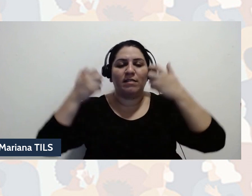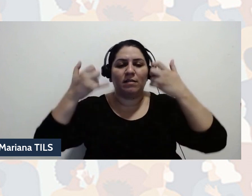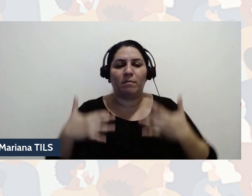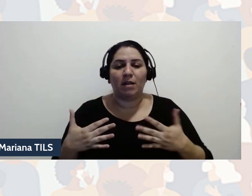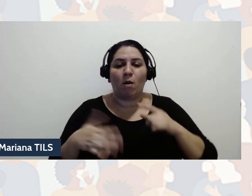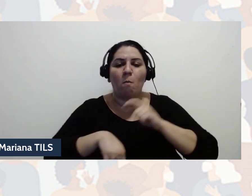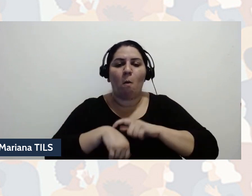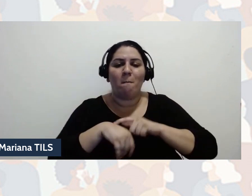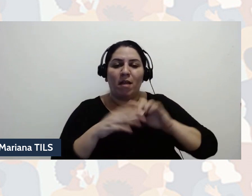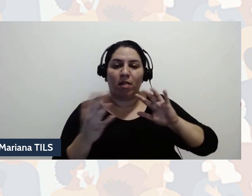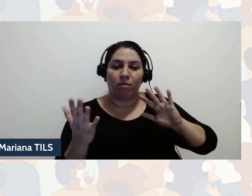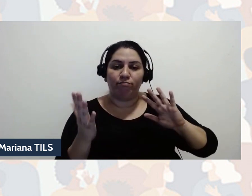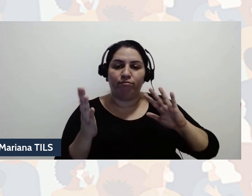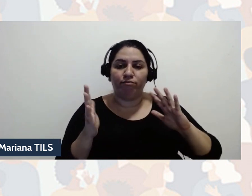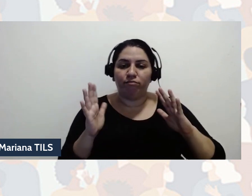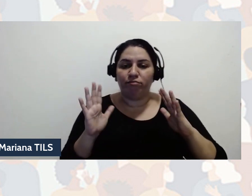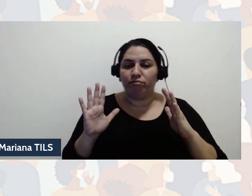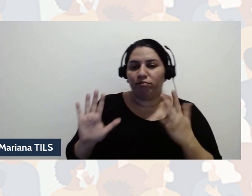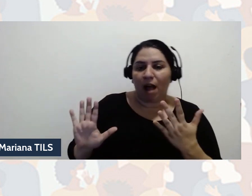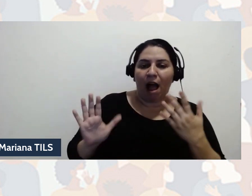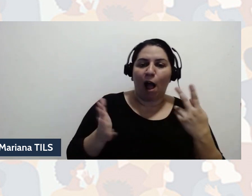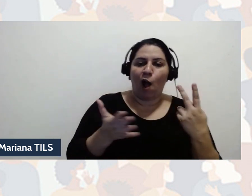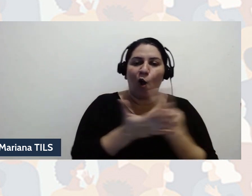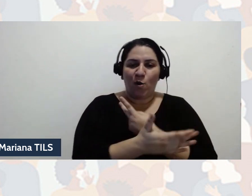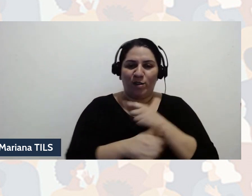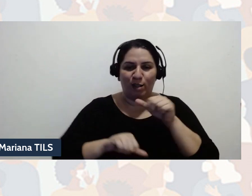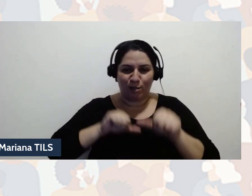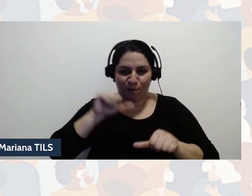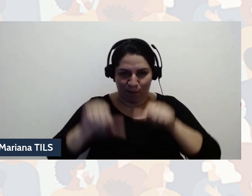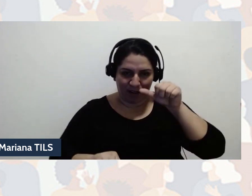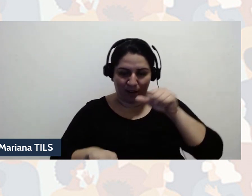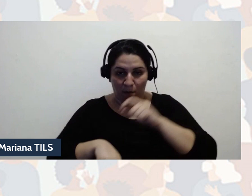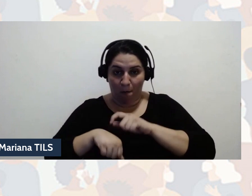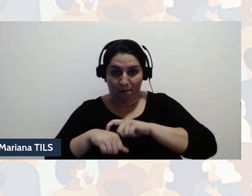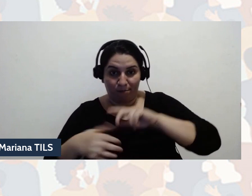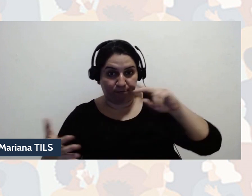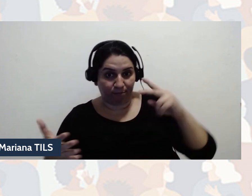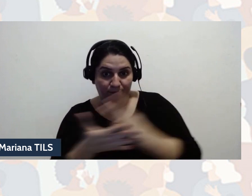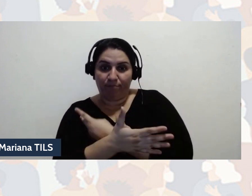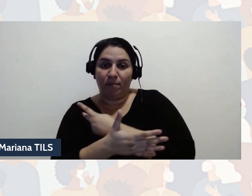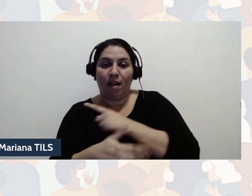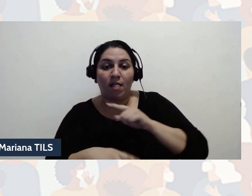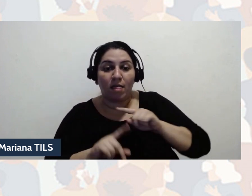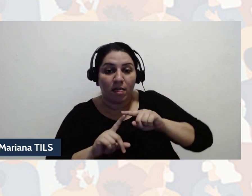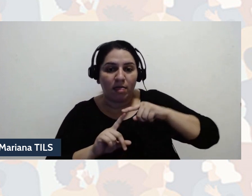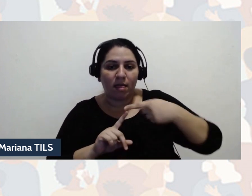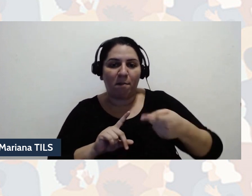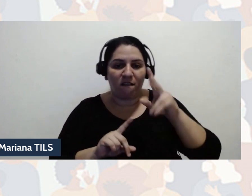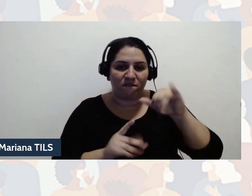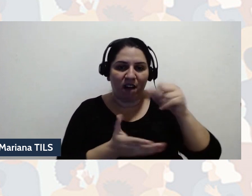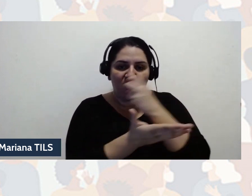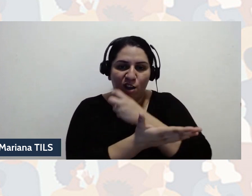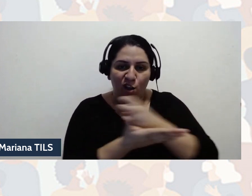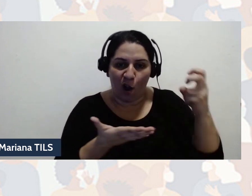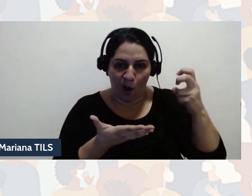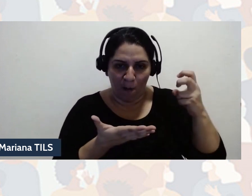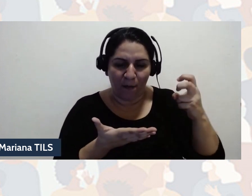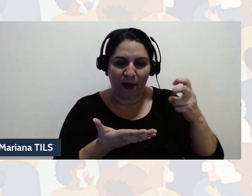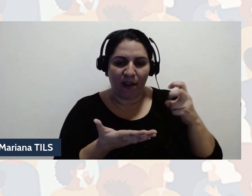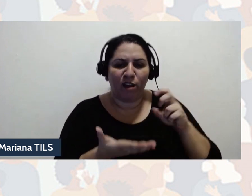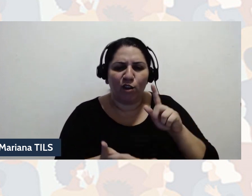transição, né? Logo depois da catástrofe, vem o golpe, né? O golpe que